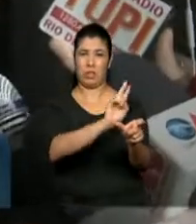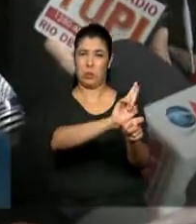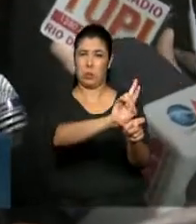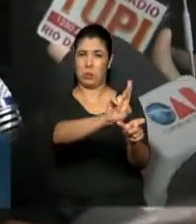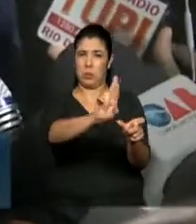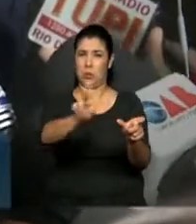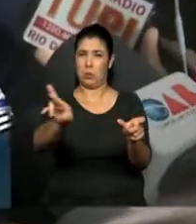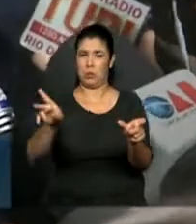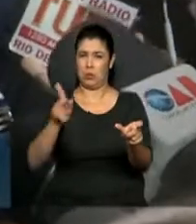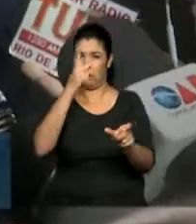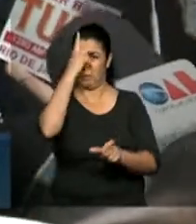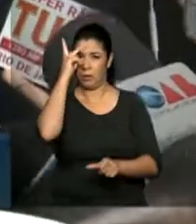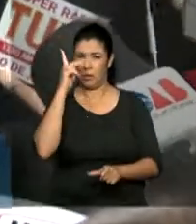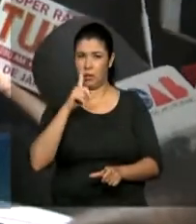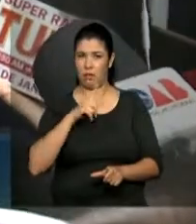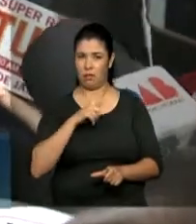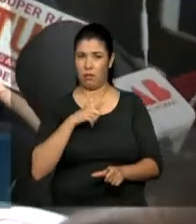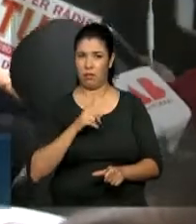pessoas. Ele